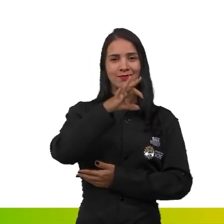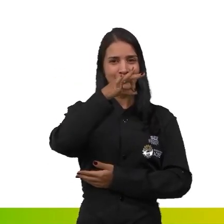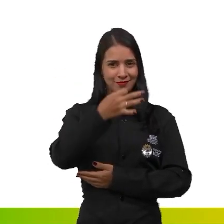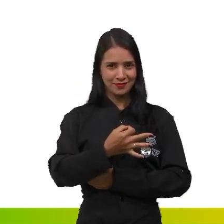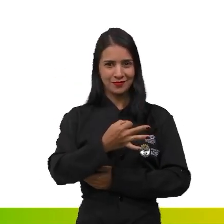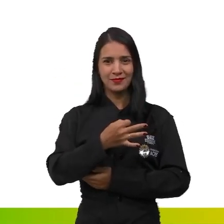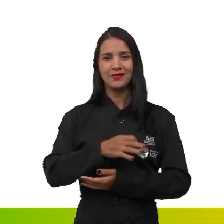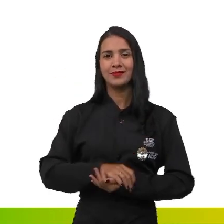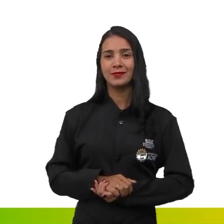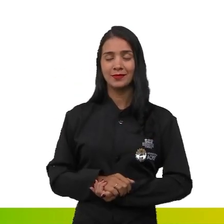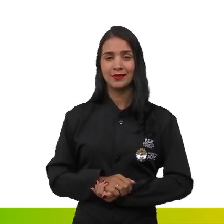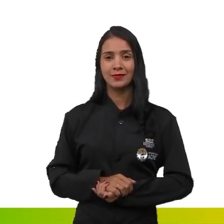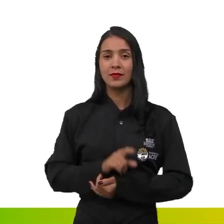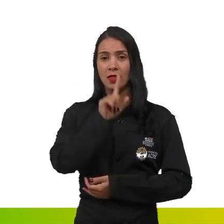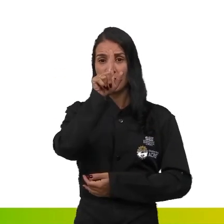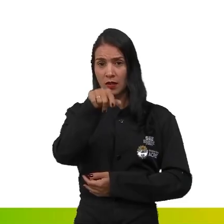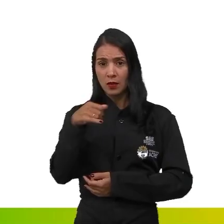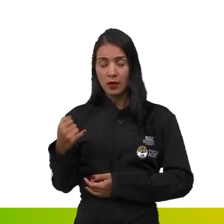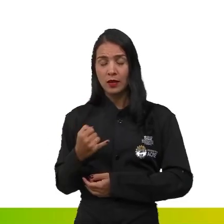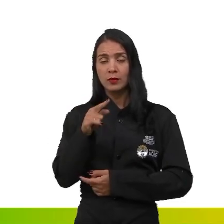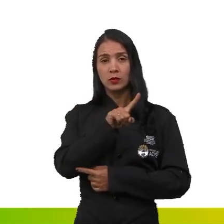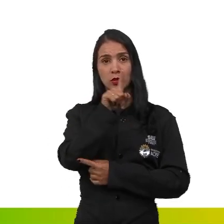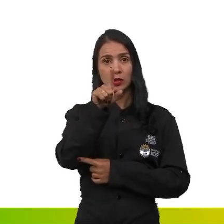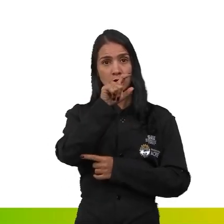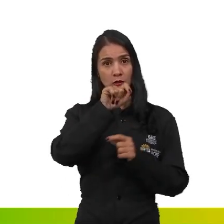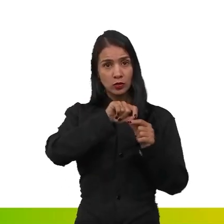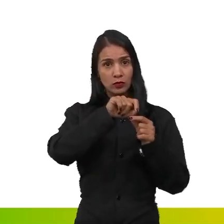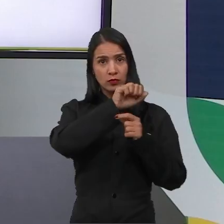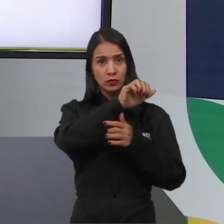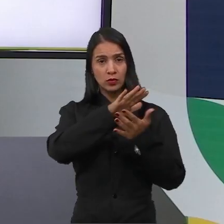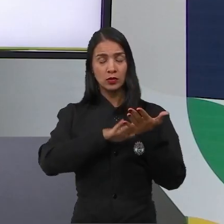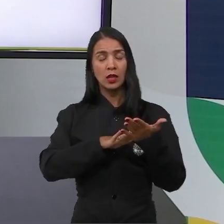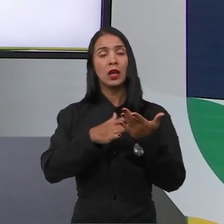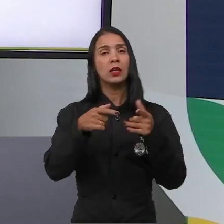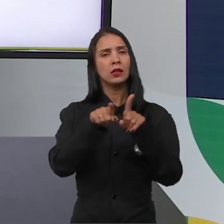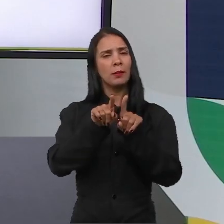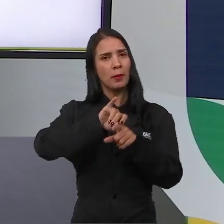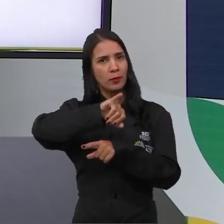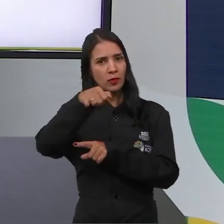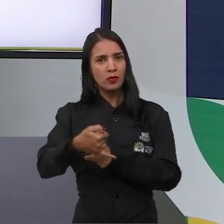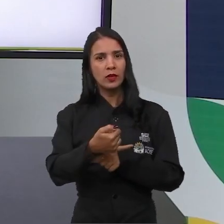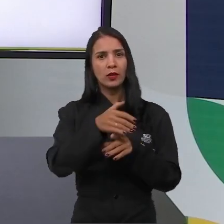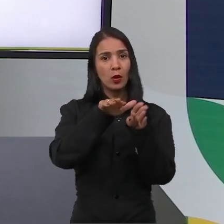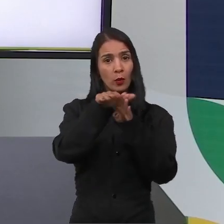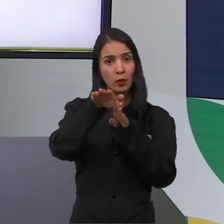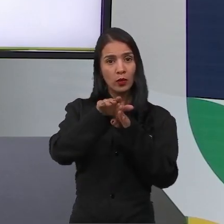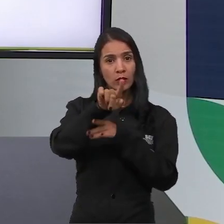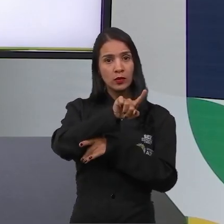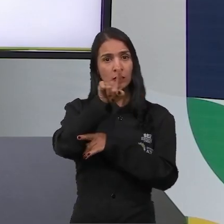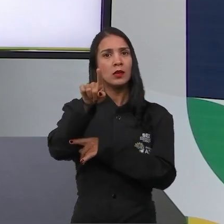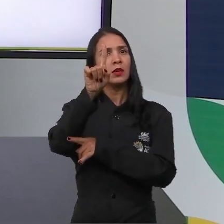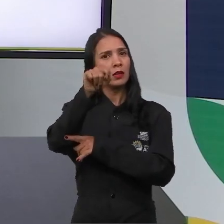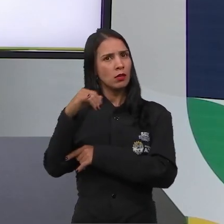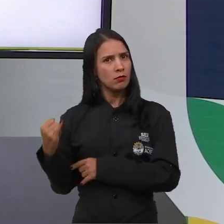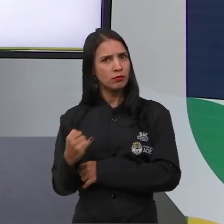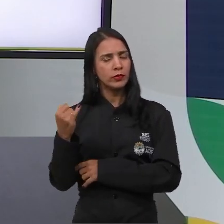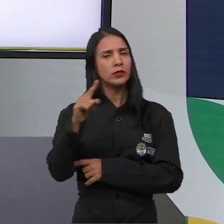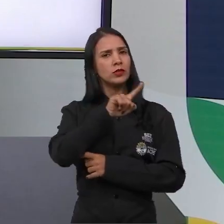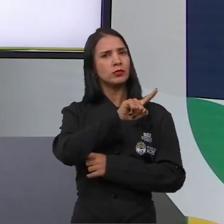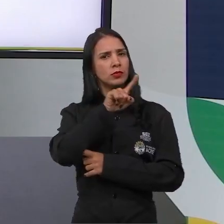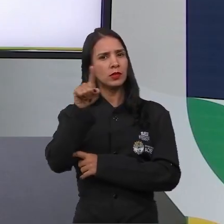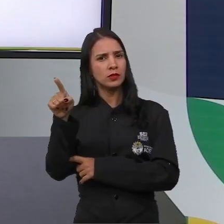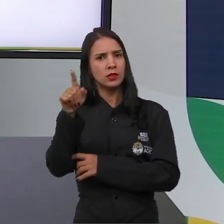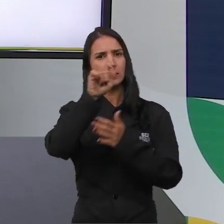é importante que ao fazer essa atividade, e aí eu aproveito para dar uma dica, volto aqui para a professora, uma dica muito importante, viu, para você que